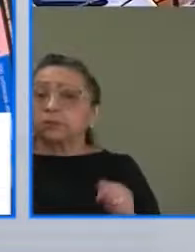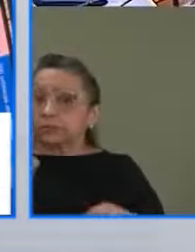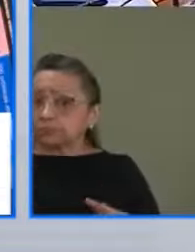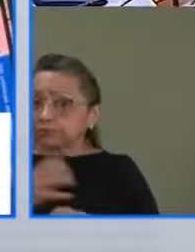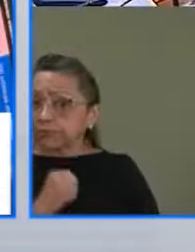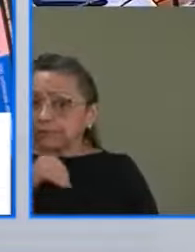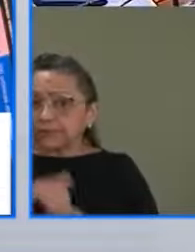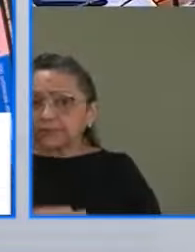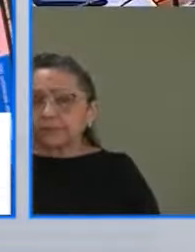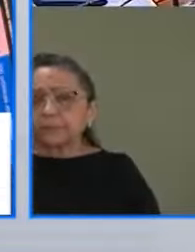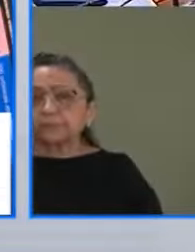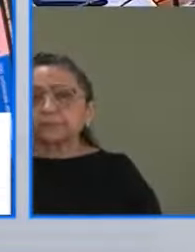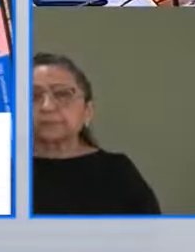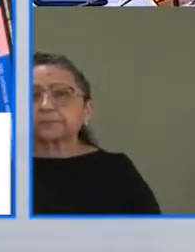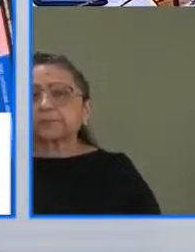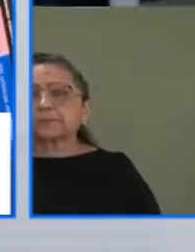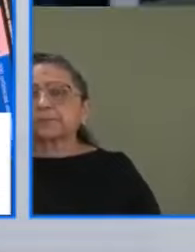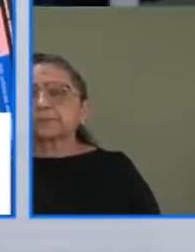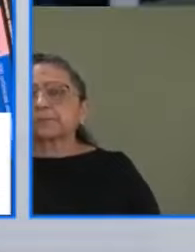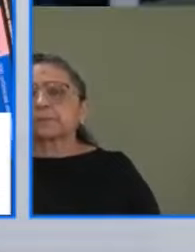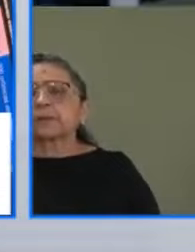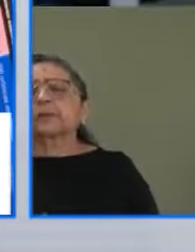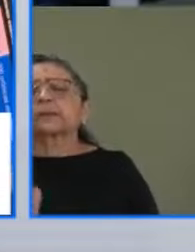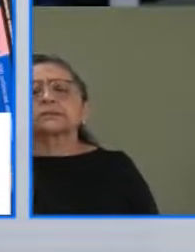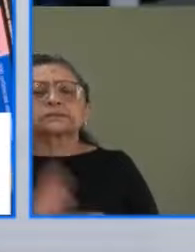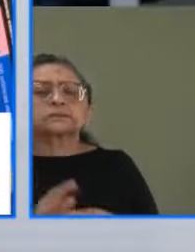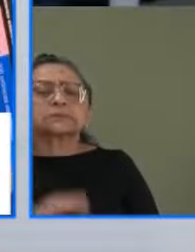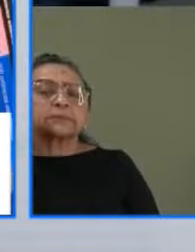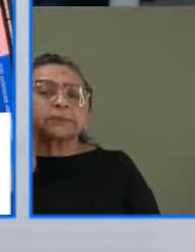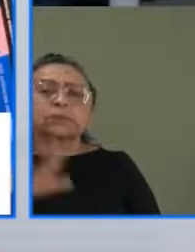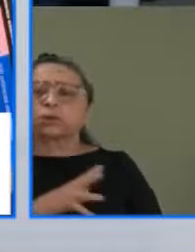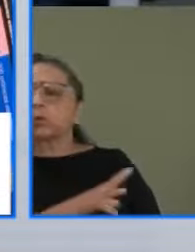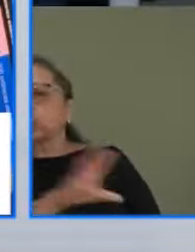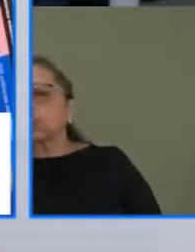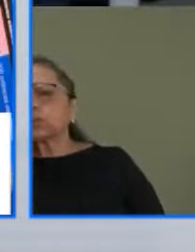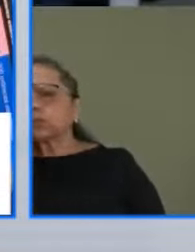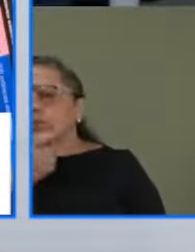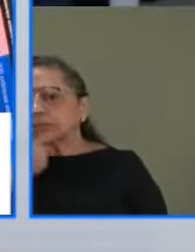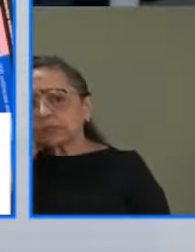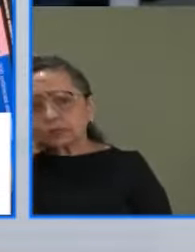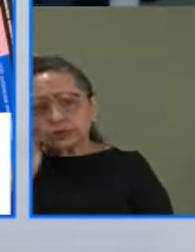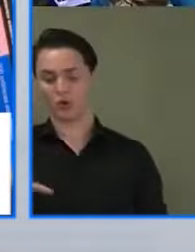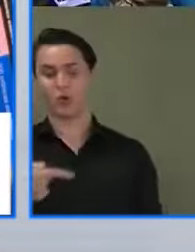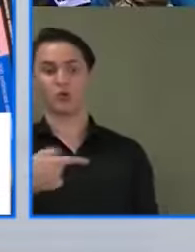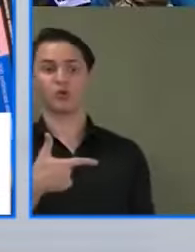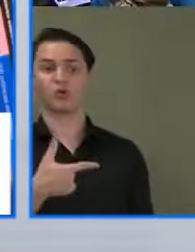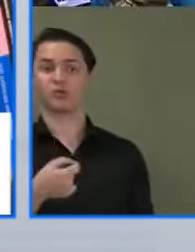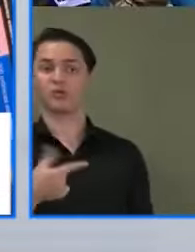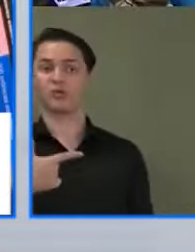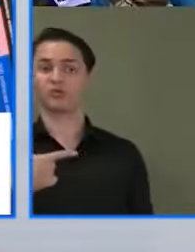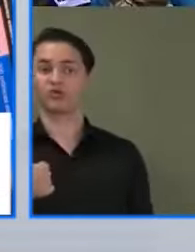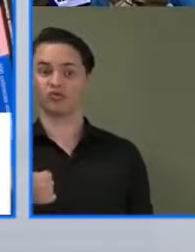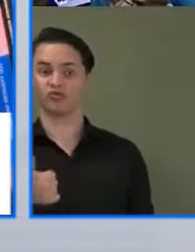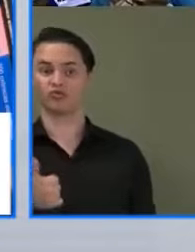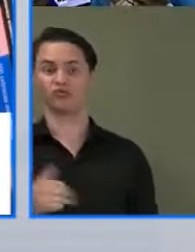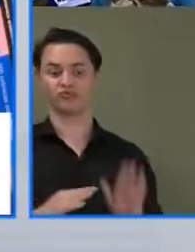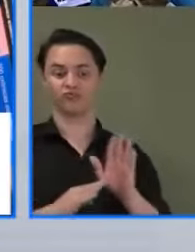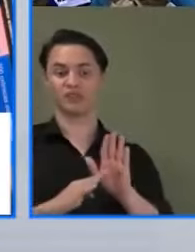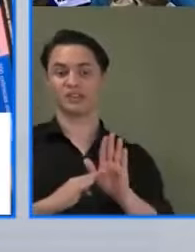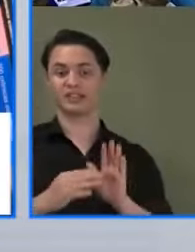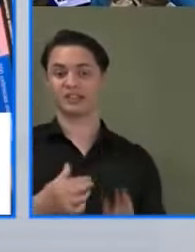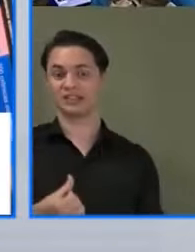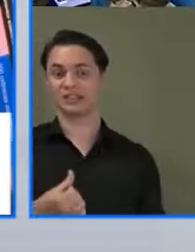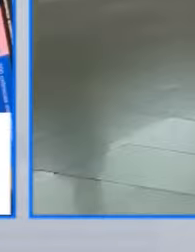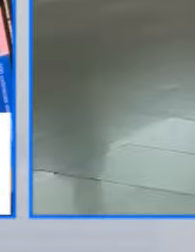em 2008 16 anos atrás ou seja estamos num ritmo de esmagamento das